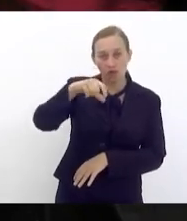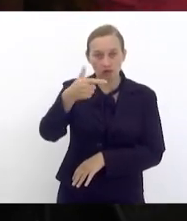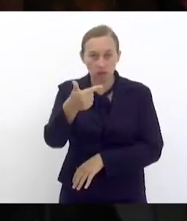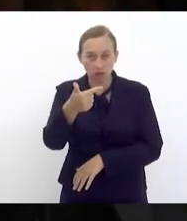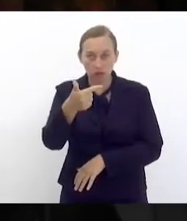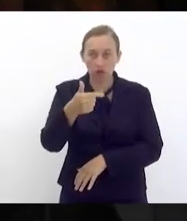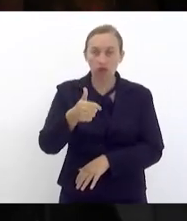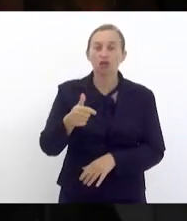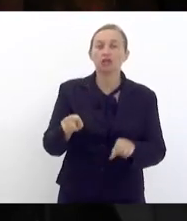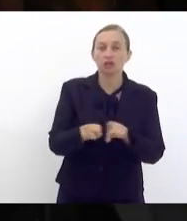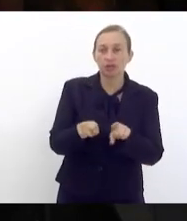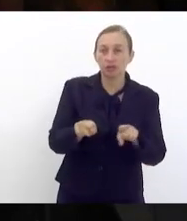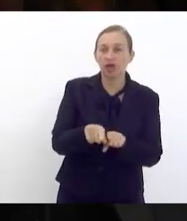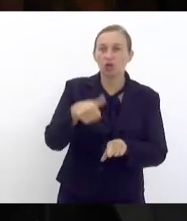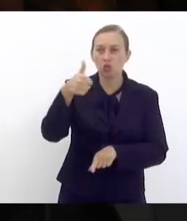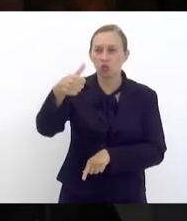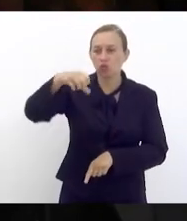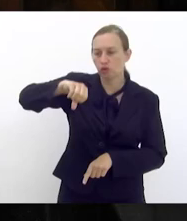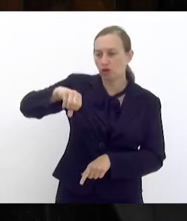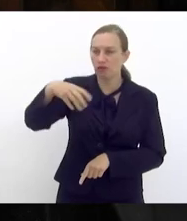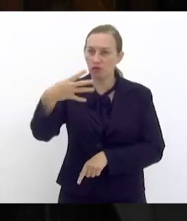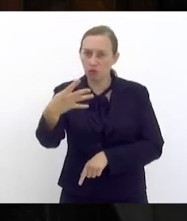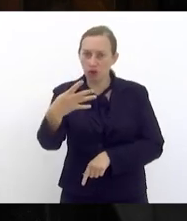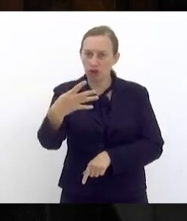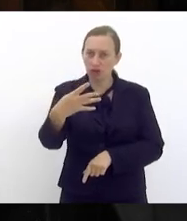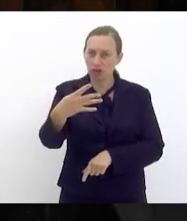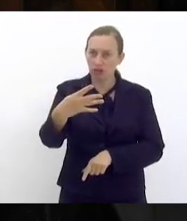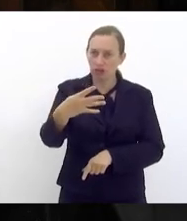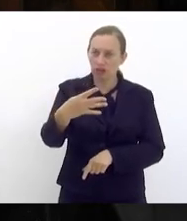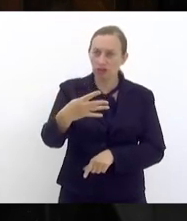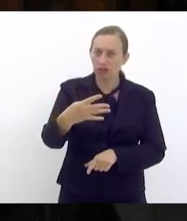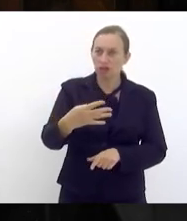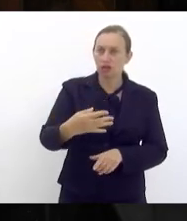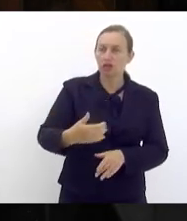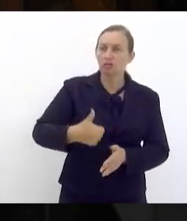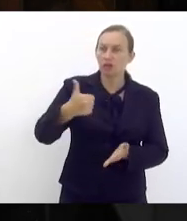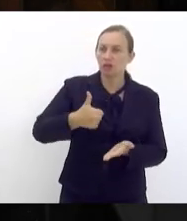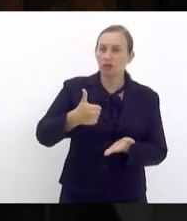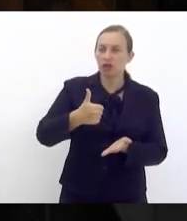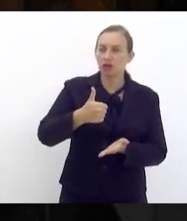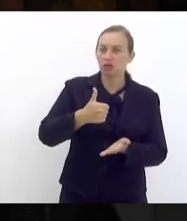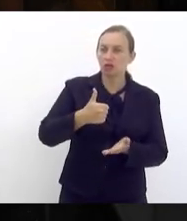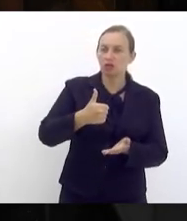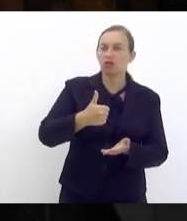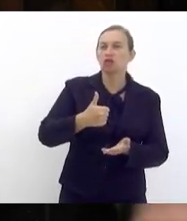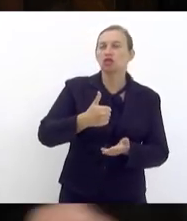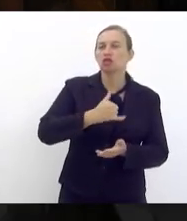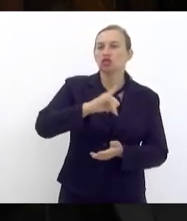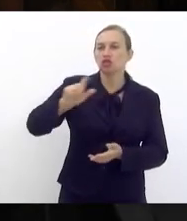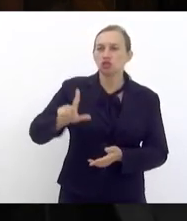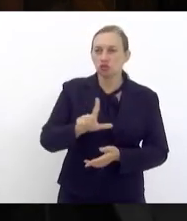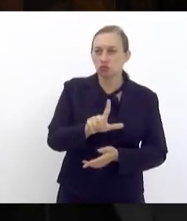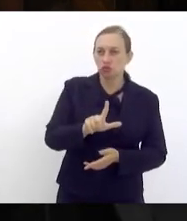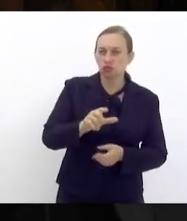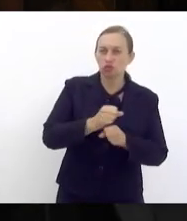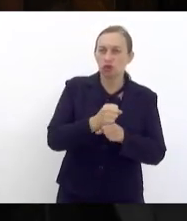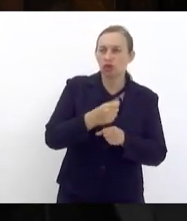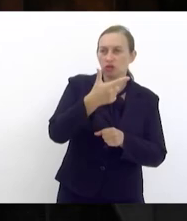e 194, que passaram a vigorar em 1º de julho de